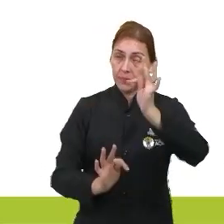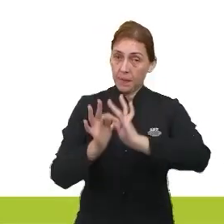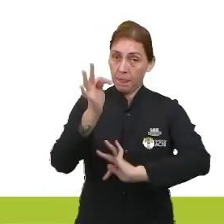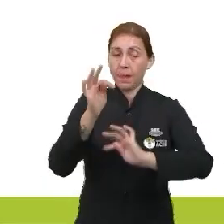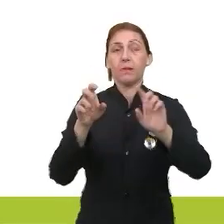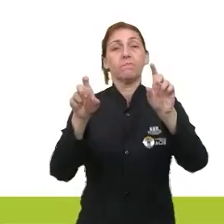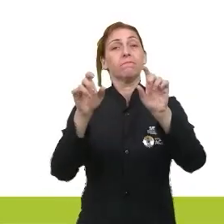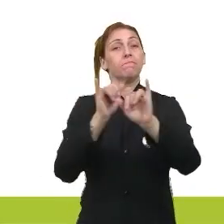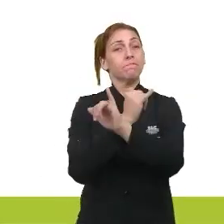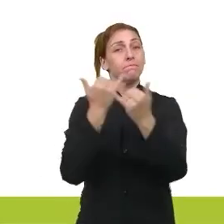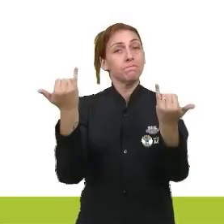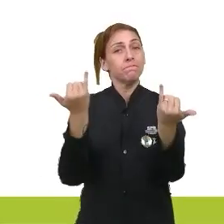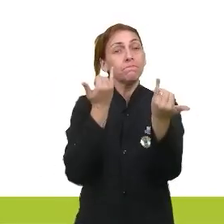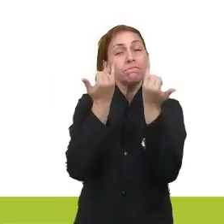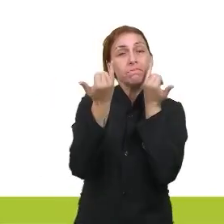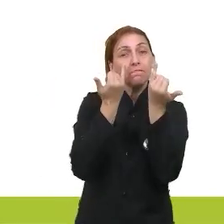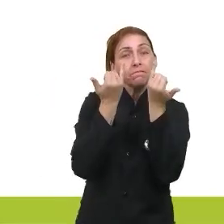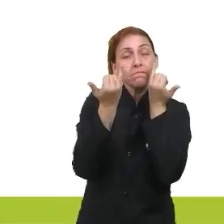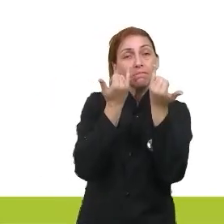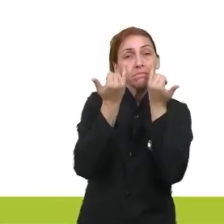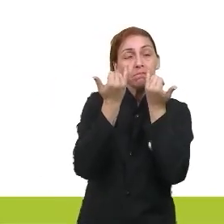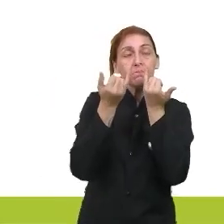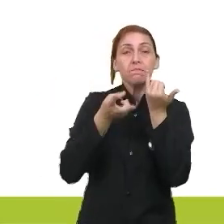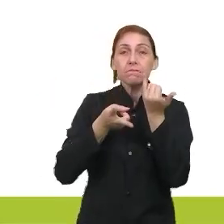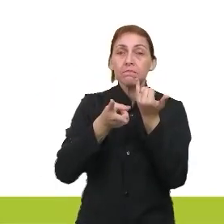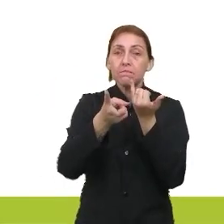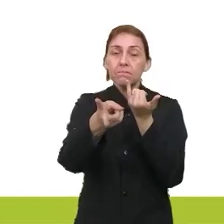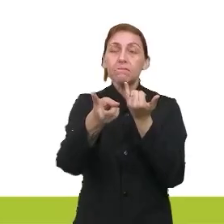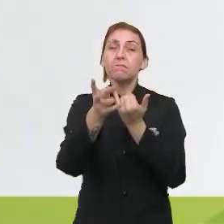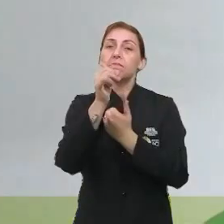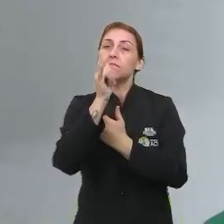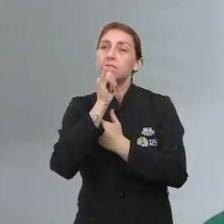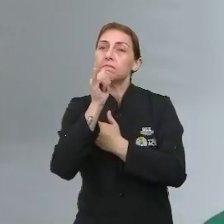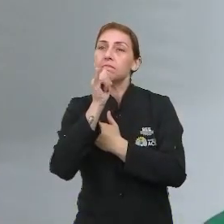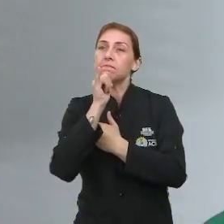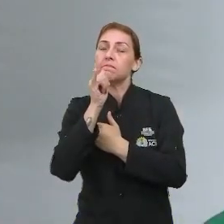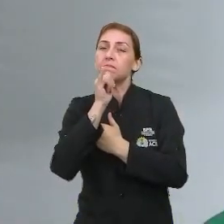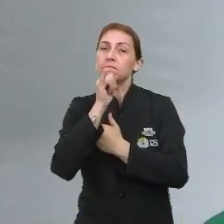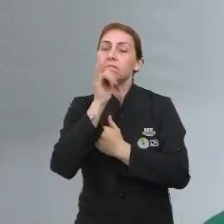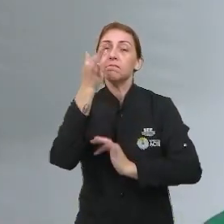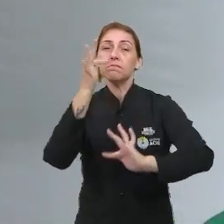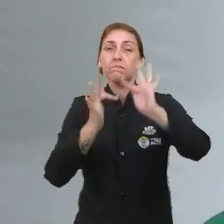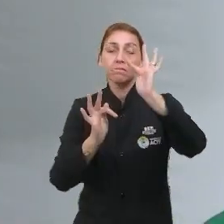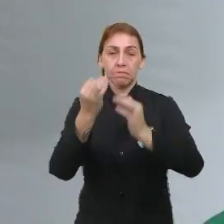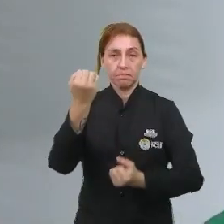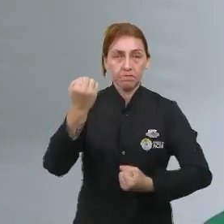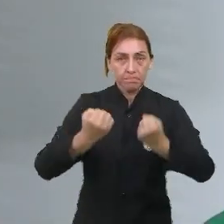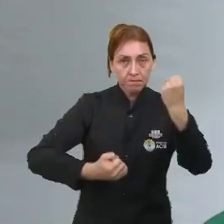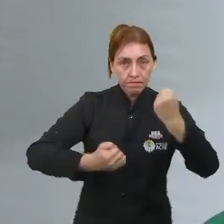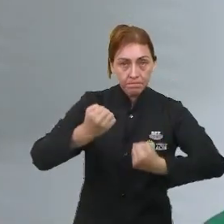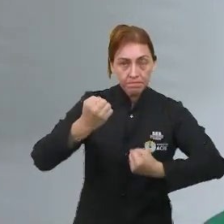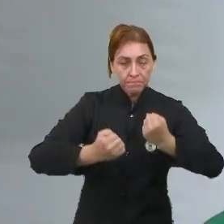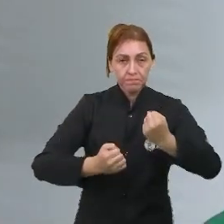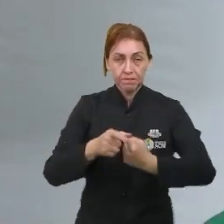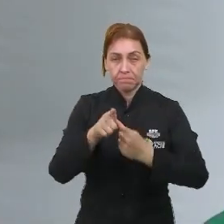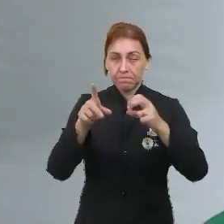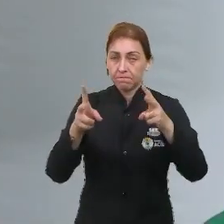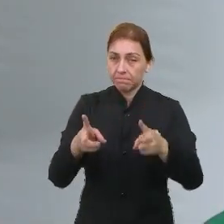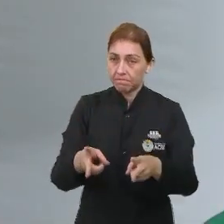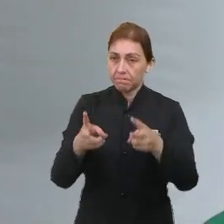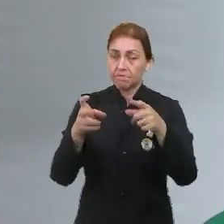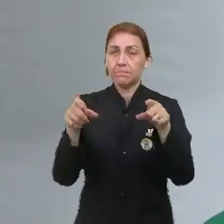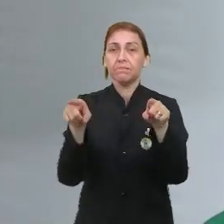tecnologia da informação. Continuando no exemplo da fábrica de automóveis. Vocês